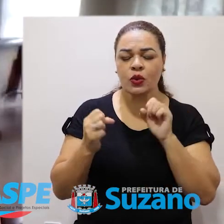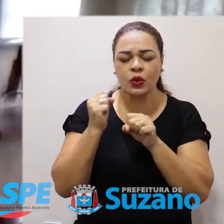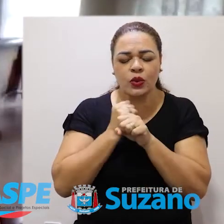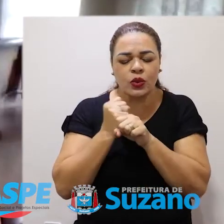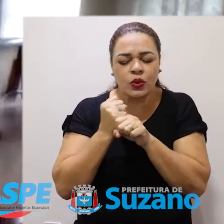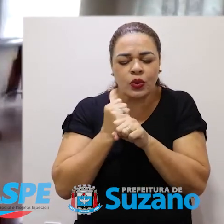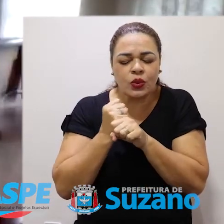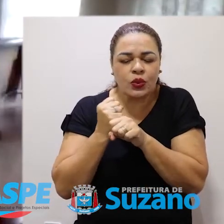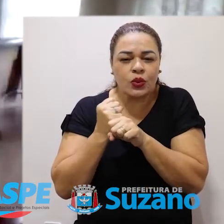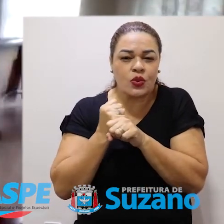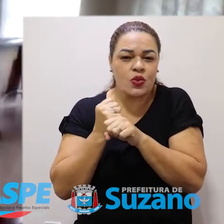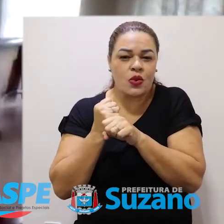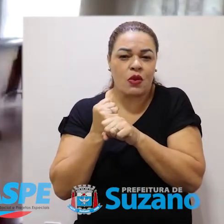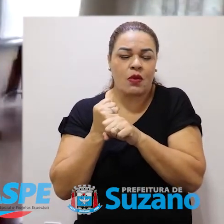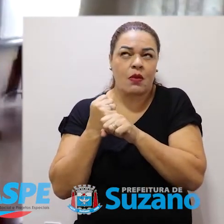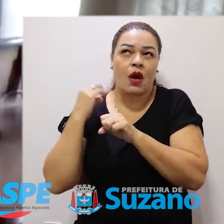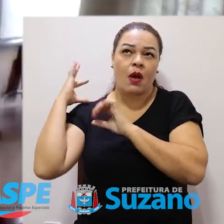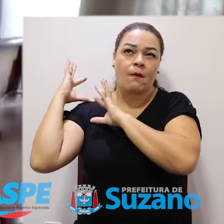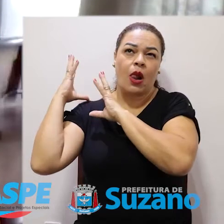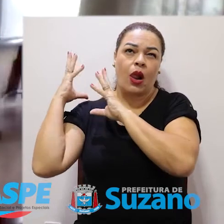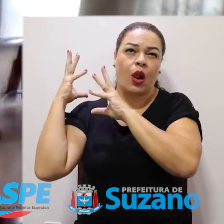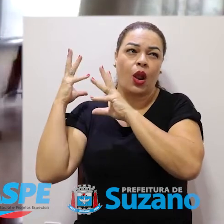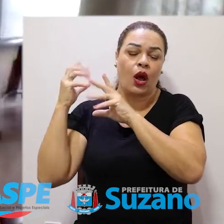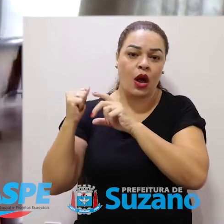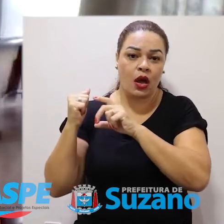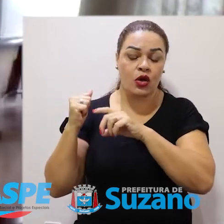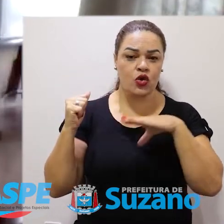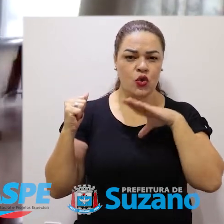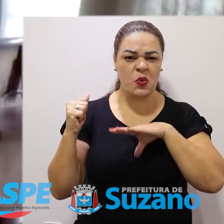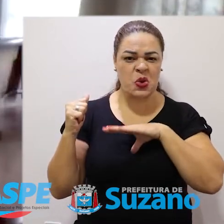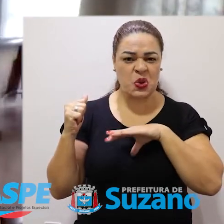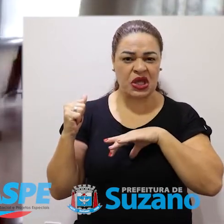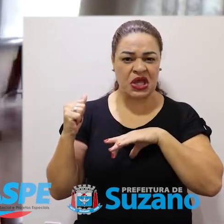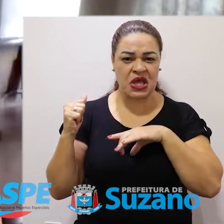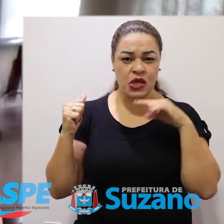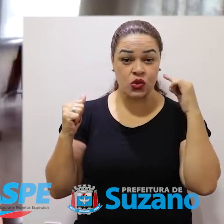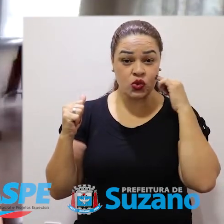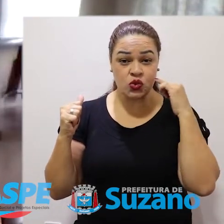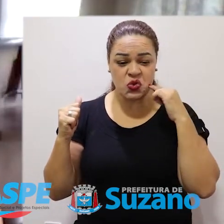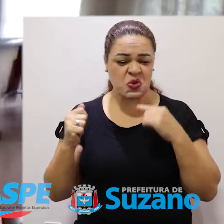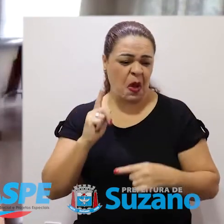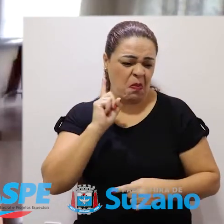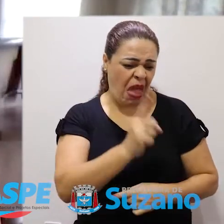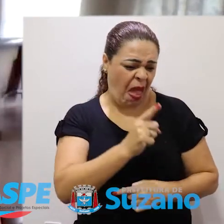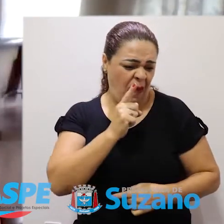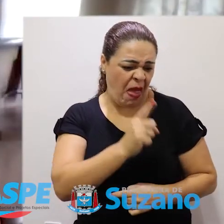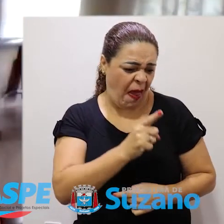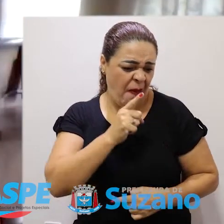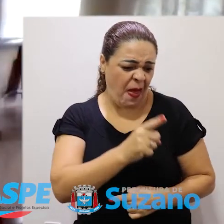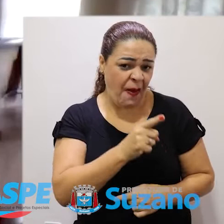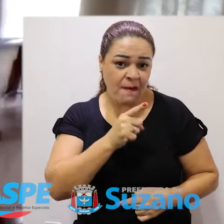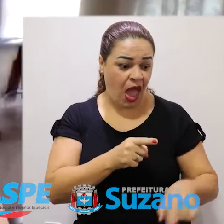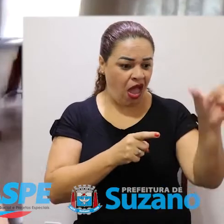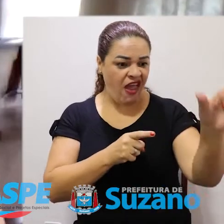durante muitos anos, a língua portuguesa foi uma língua imposta como L1. E não é essa língua, né? A língua dele não é...